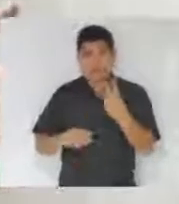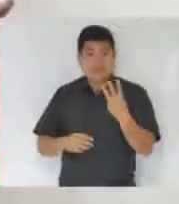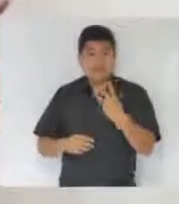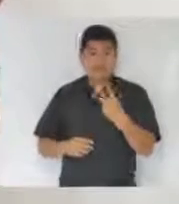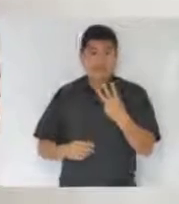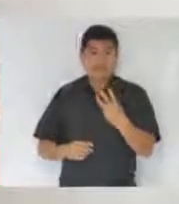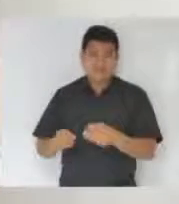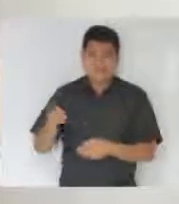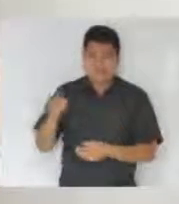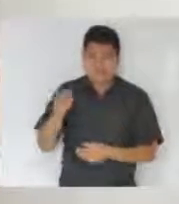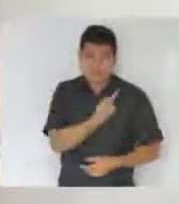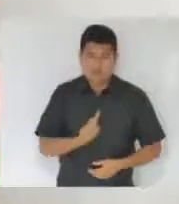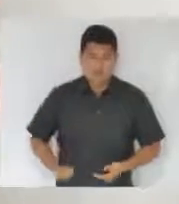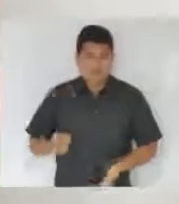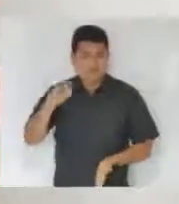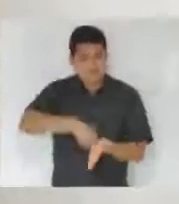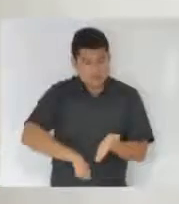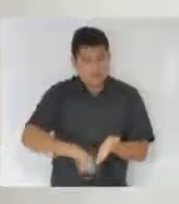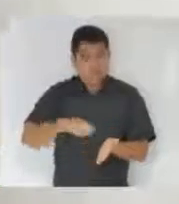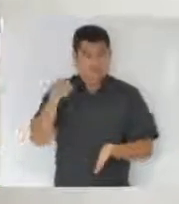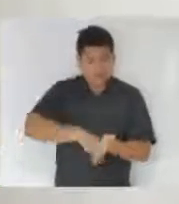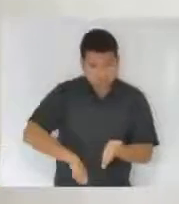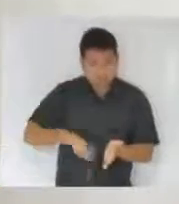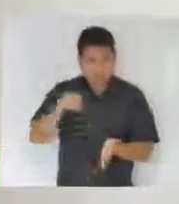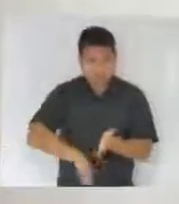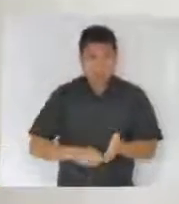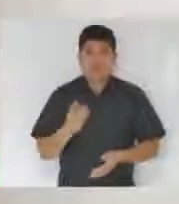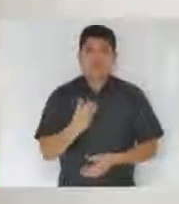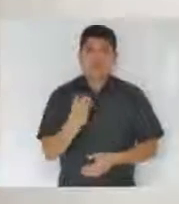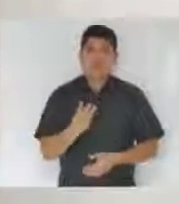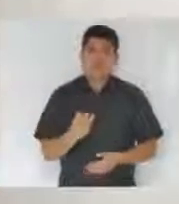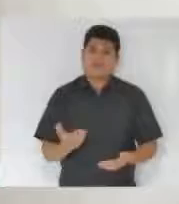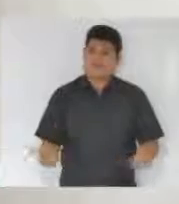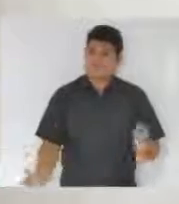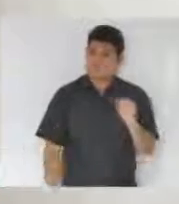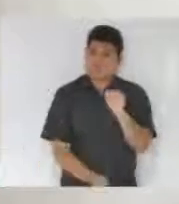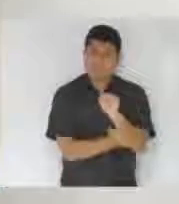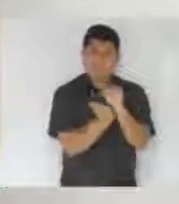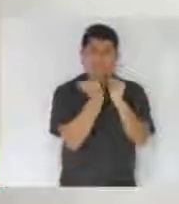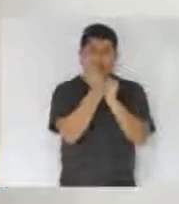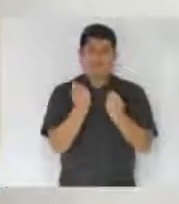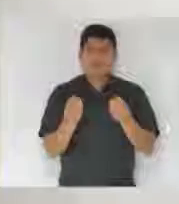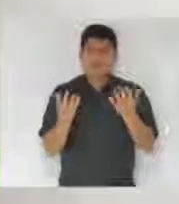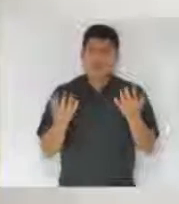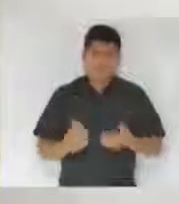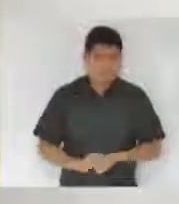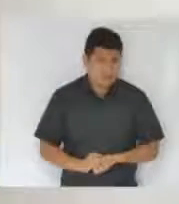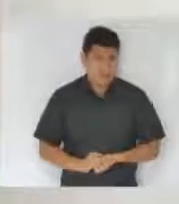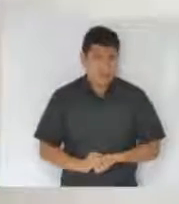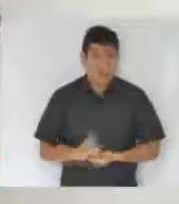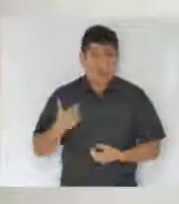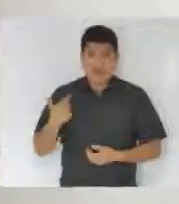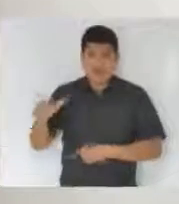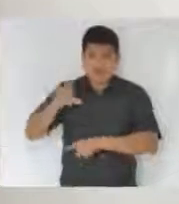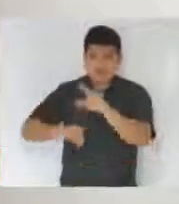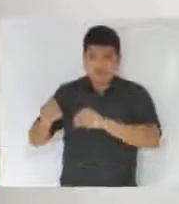Por isso que não sai nenhum convênio. Por isso, talvez, pela burocracia que não sai nenhuma licitação para reformar as escolas que estão